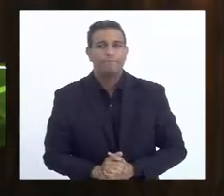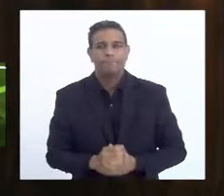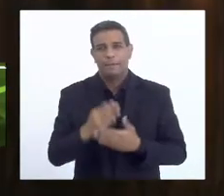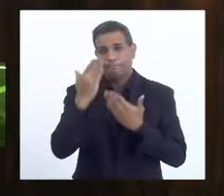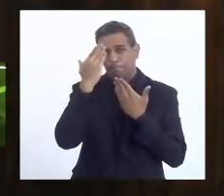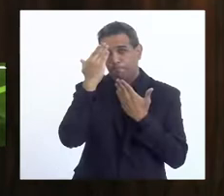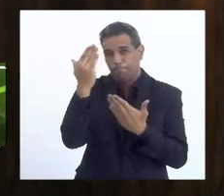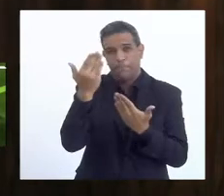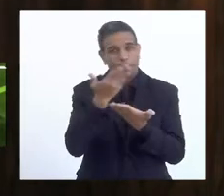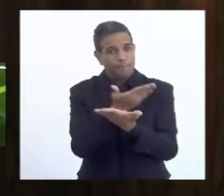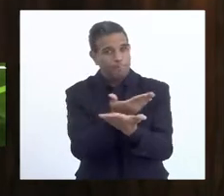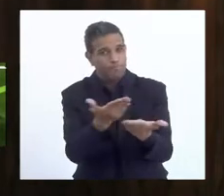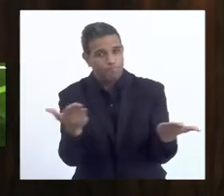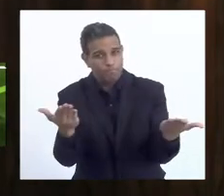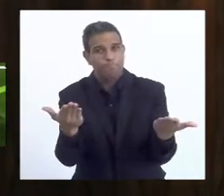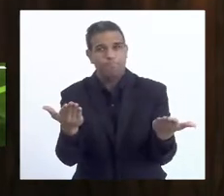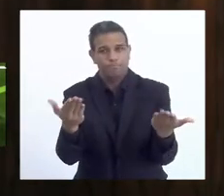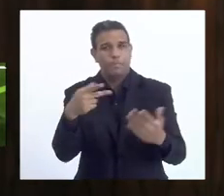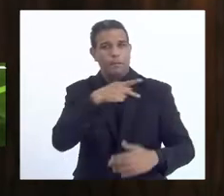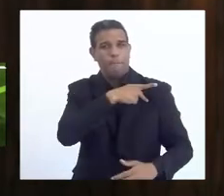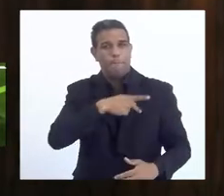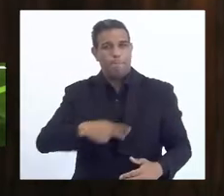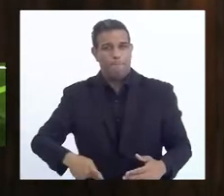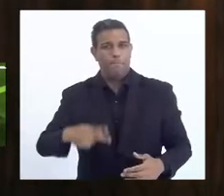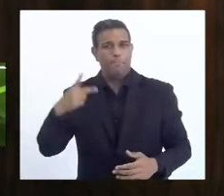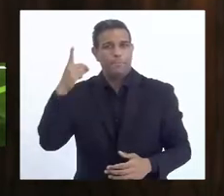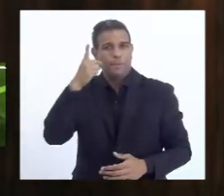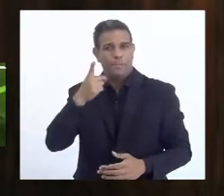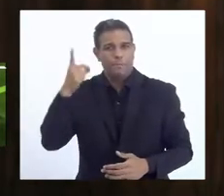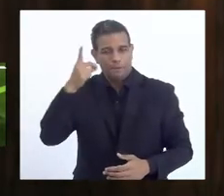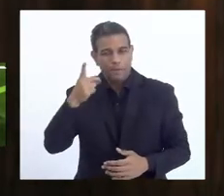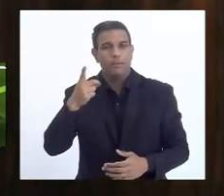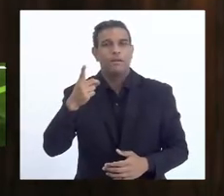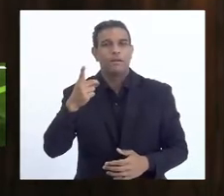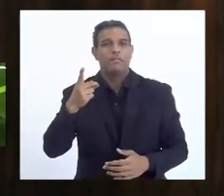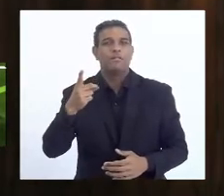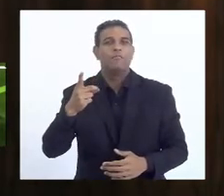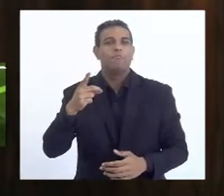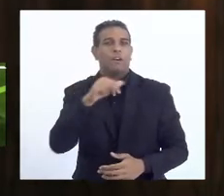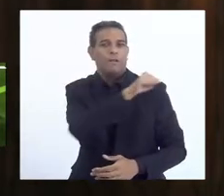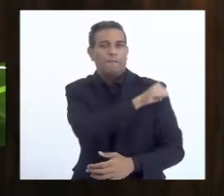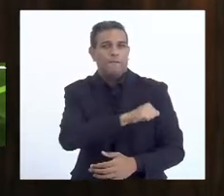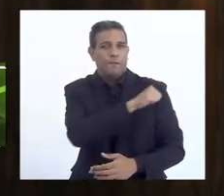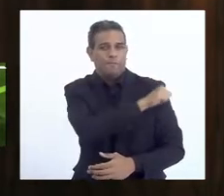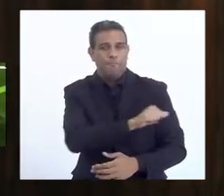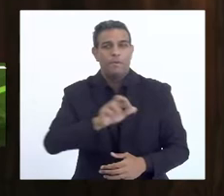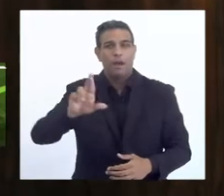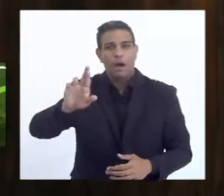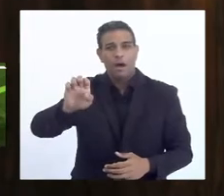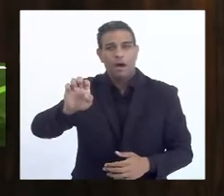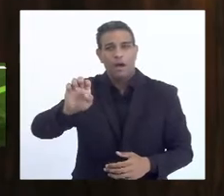Obrigada, nossa querida presidenta, deputada enfermeira Rejane. Fundamental a